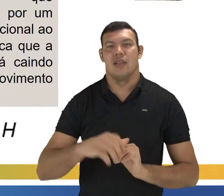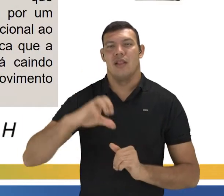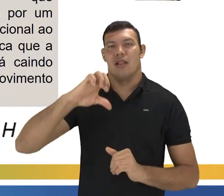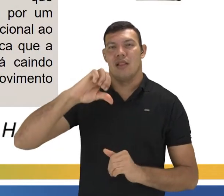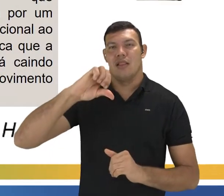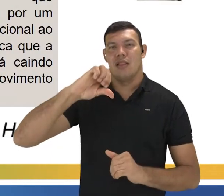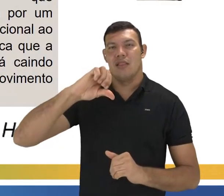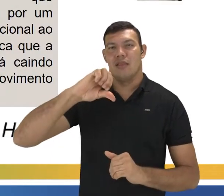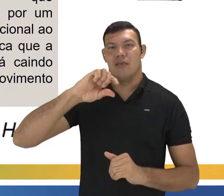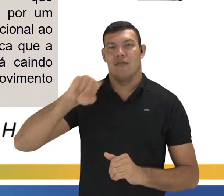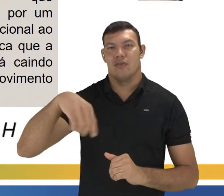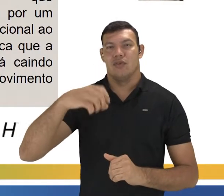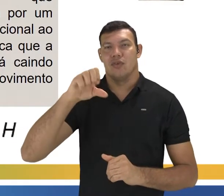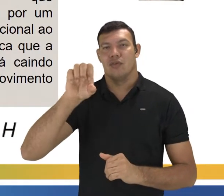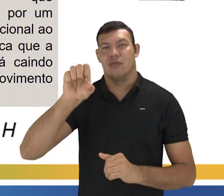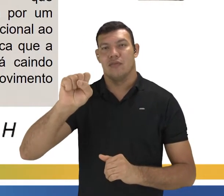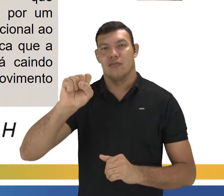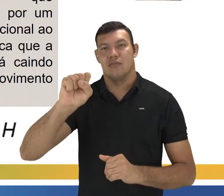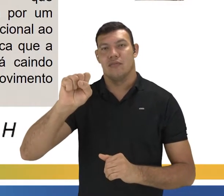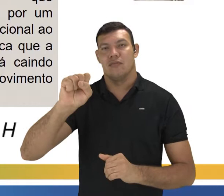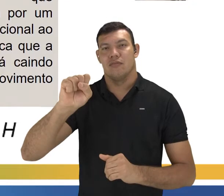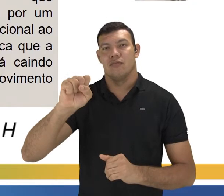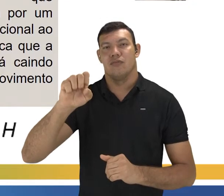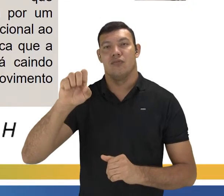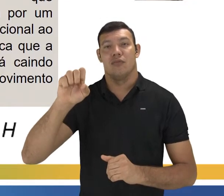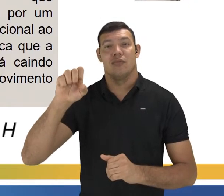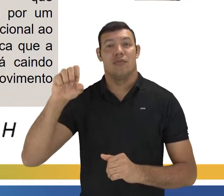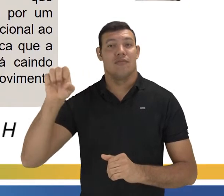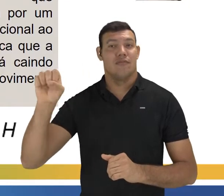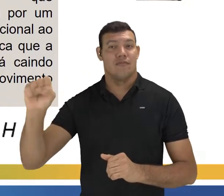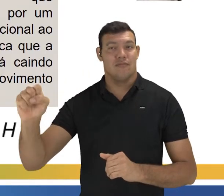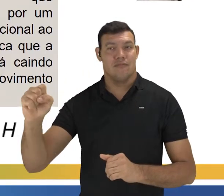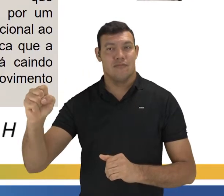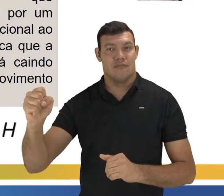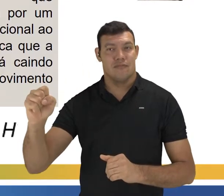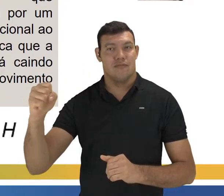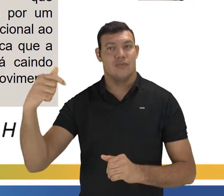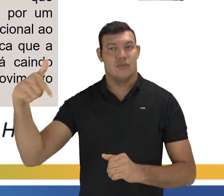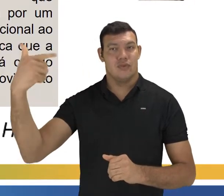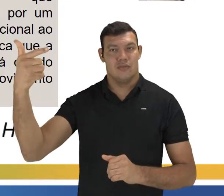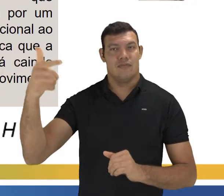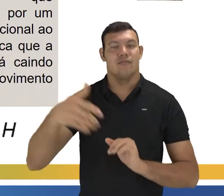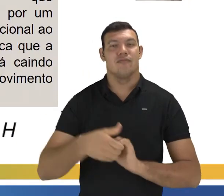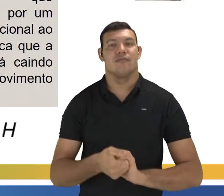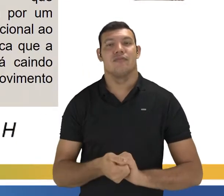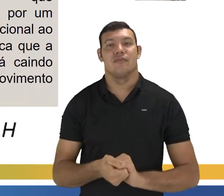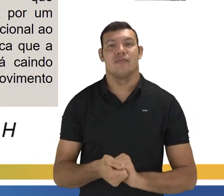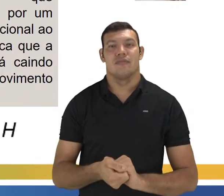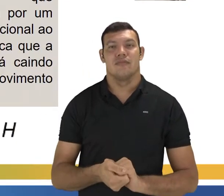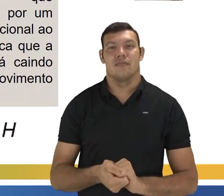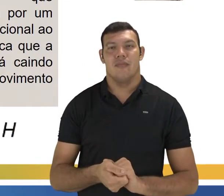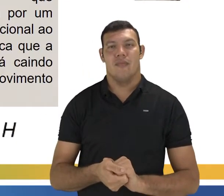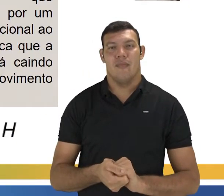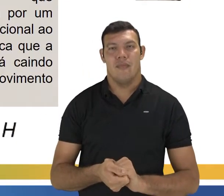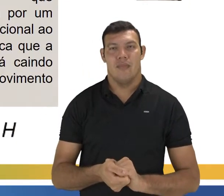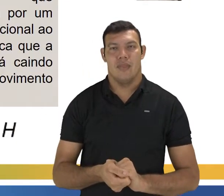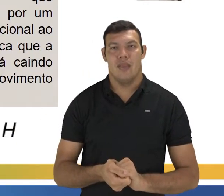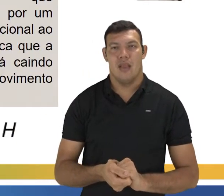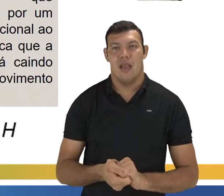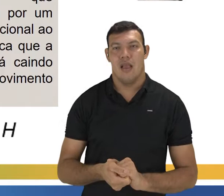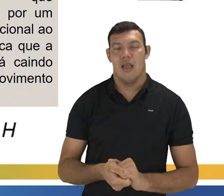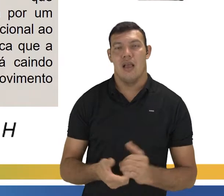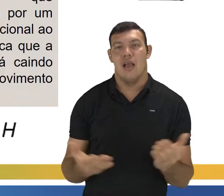vamos ver melhor essas equações aqui então para a gente determinar por exemplo tá a velocidade eu poderia utilizar